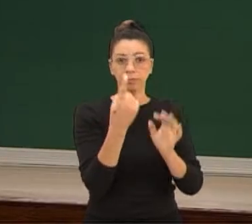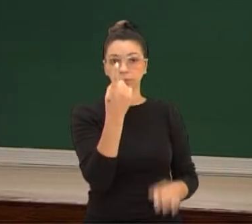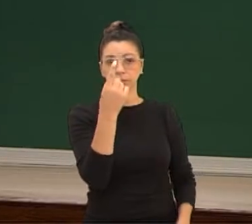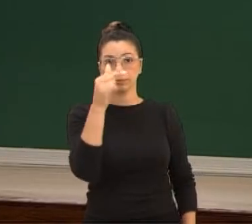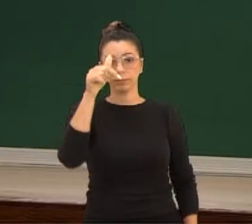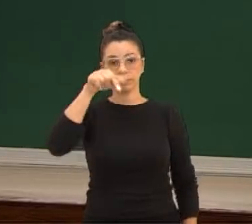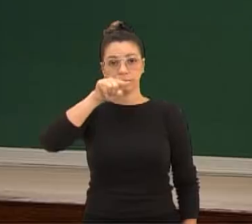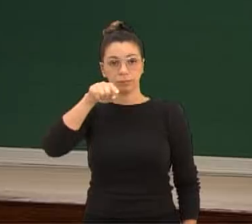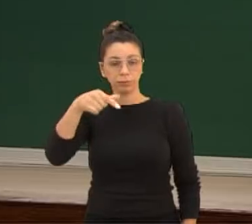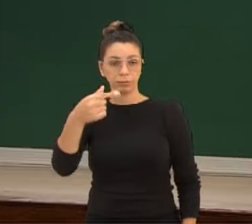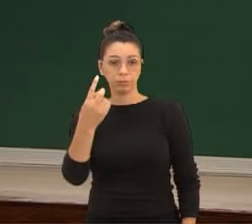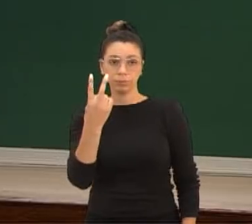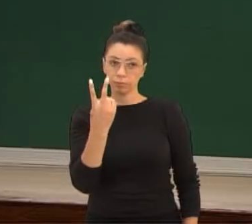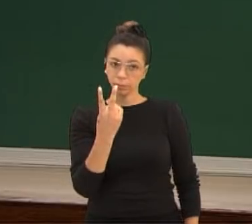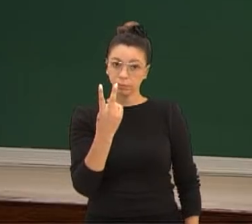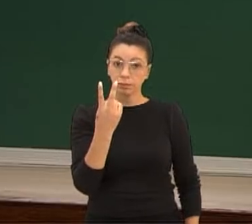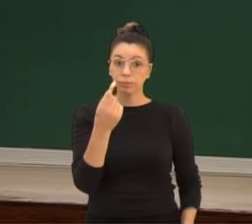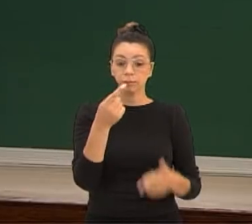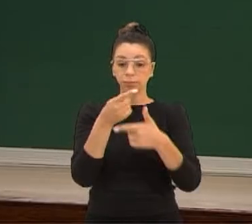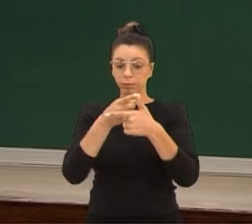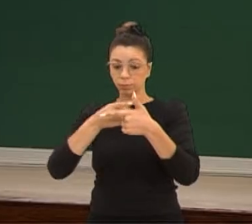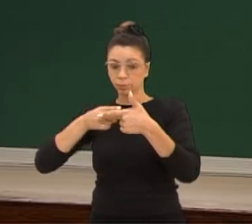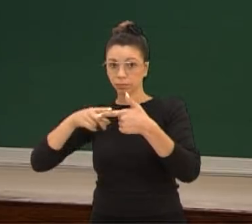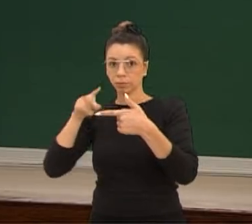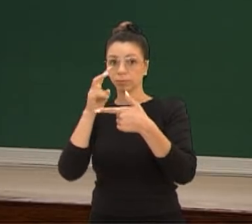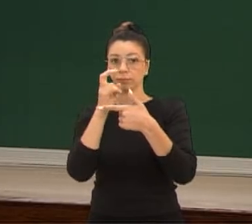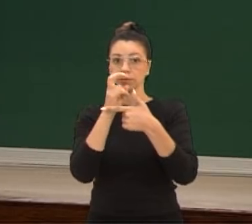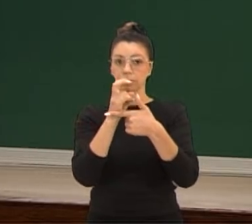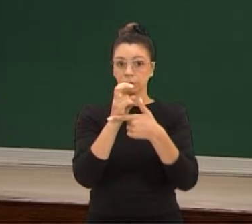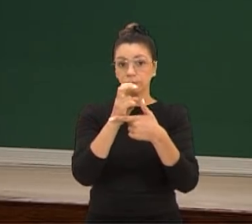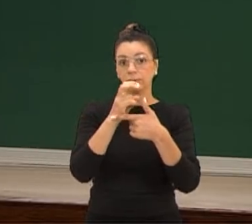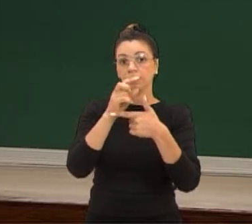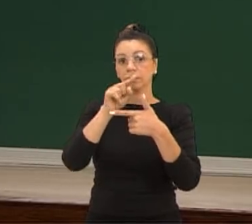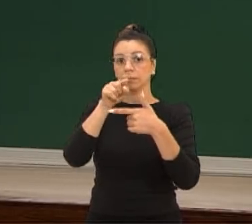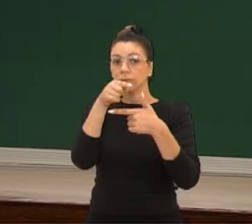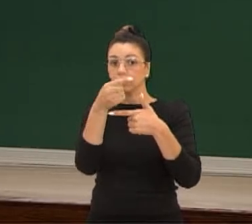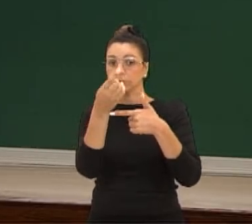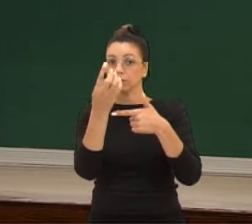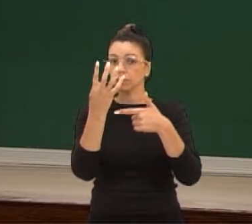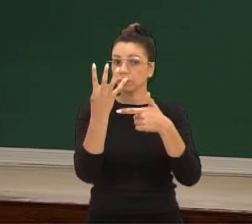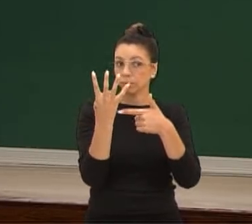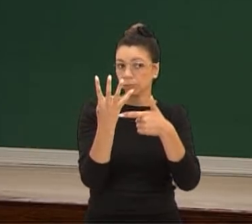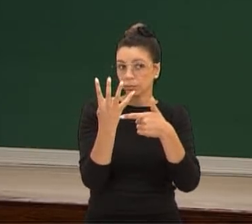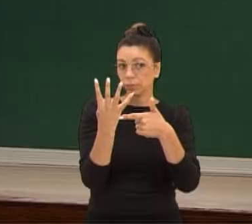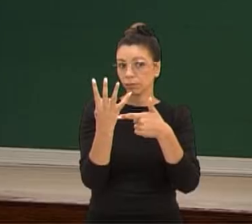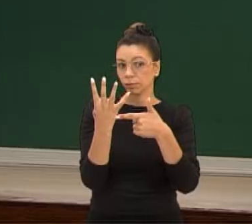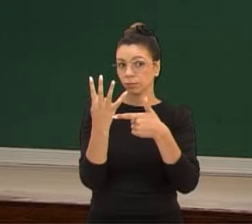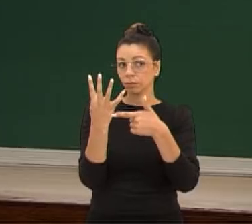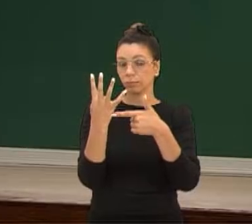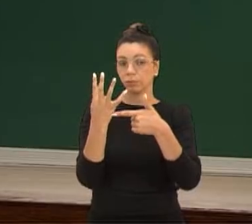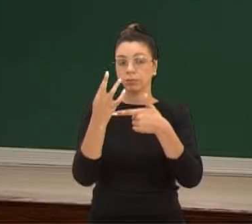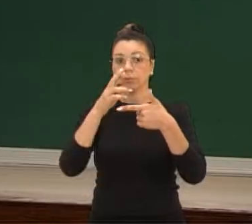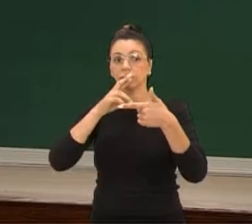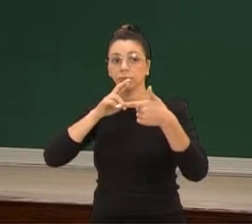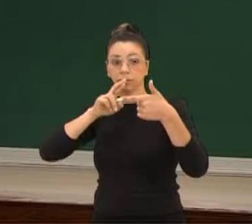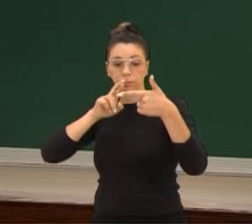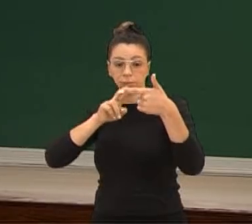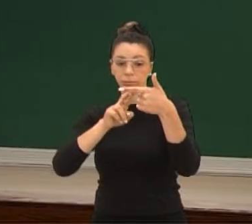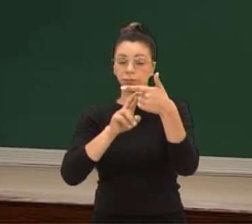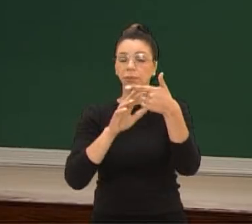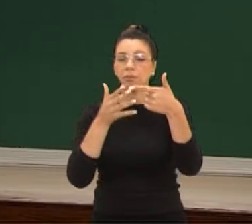17,2, e vou dividir por 5,4. Se eu pegar esse valor e dividir por esse, vou chegar